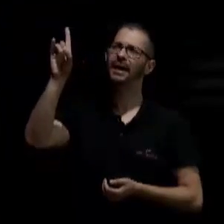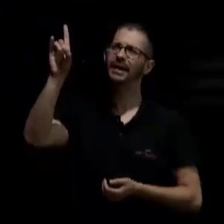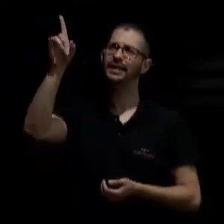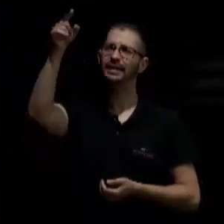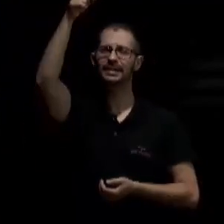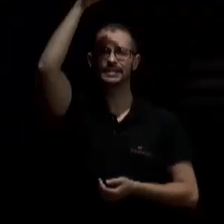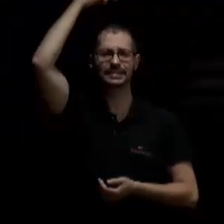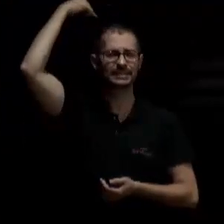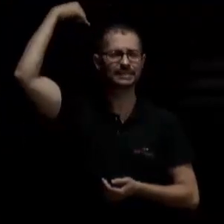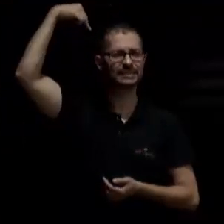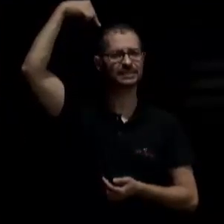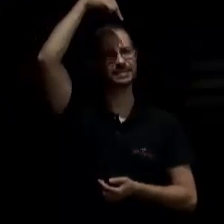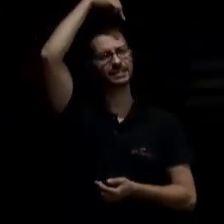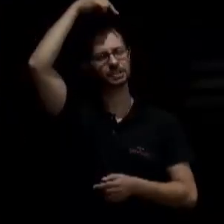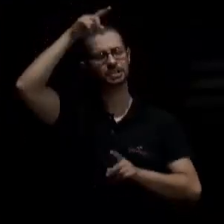santifica